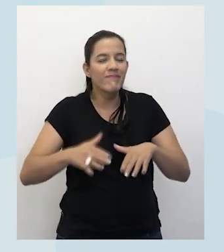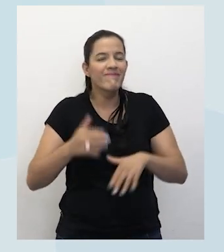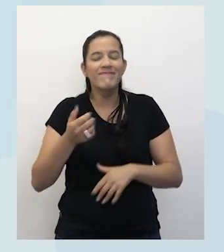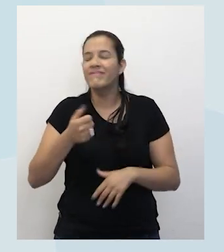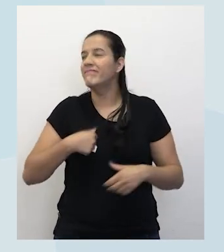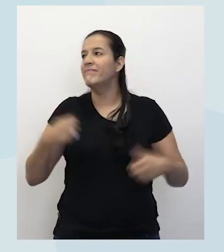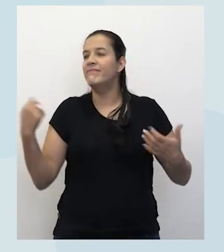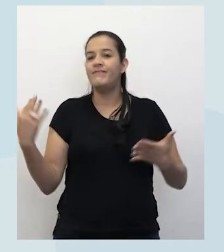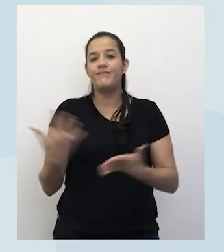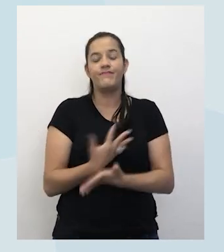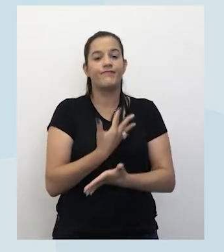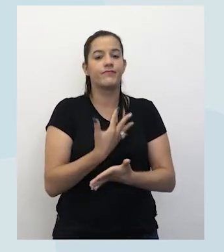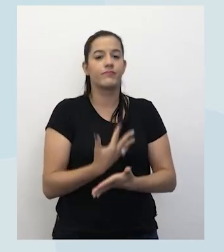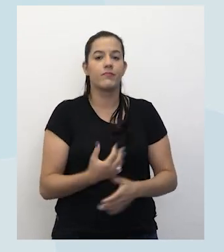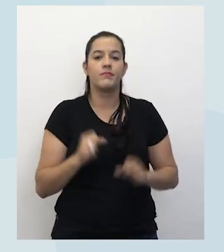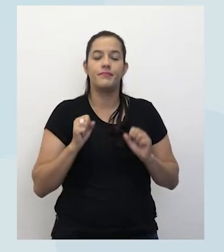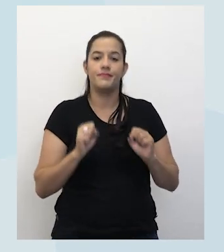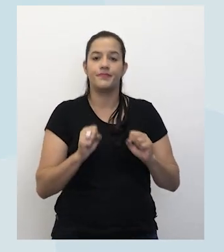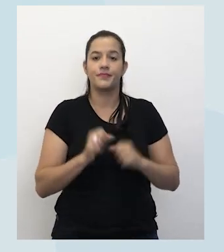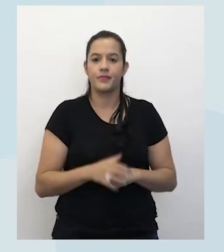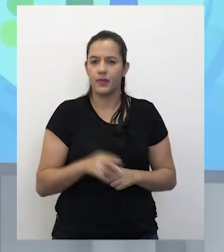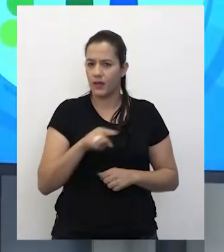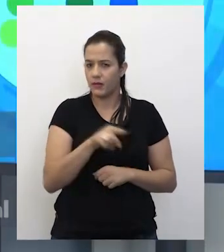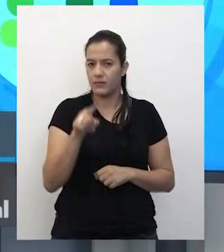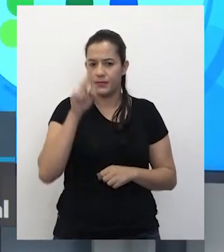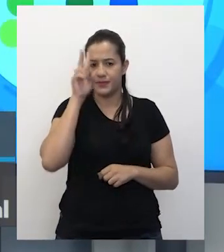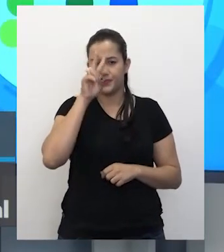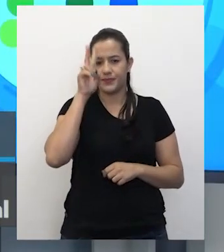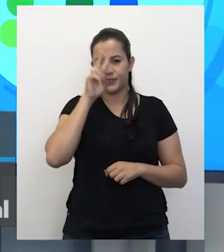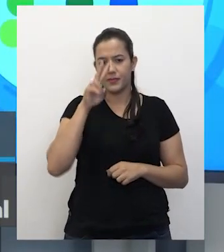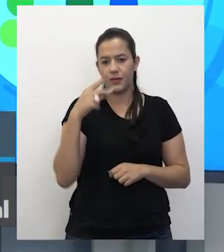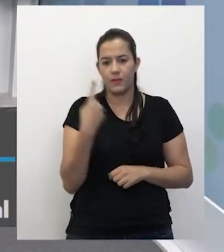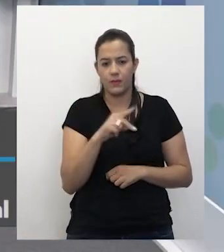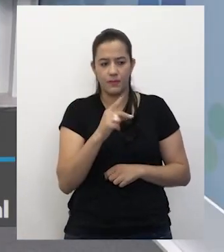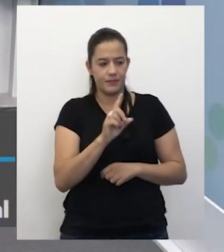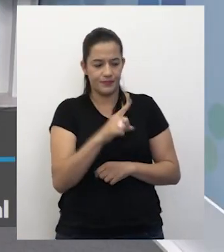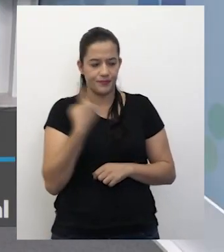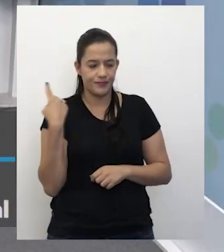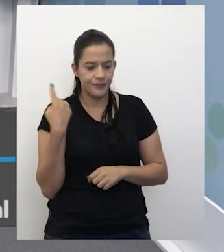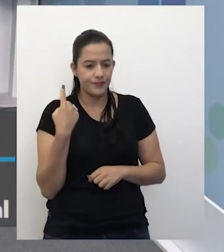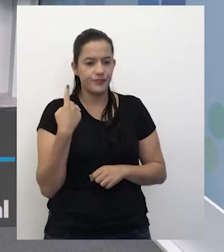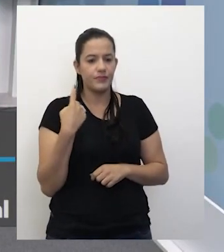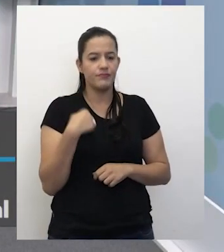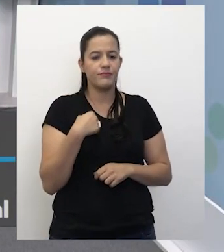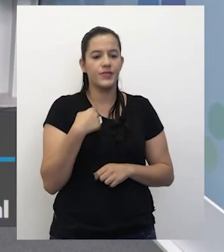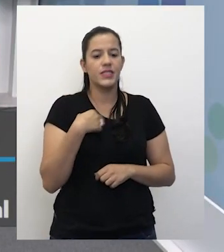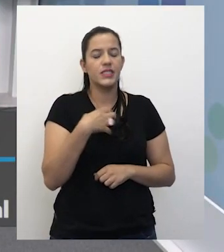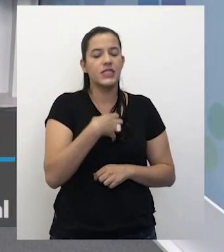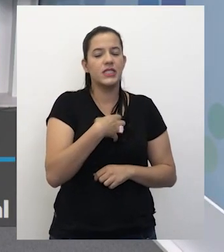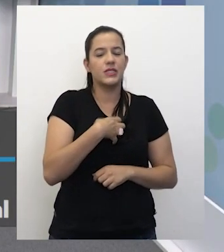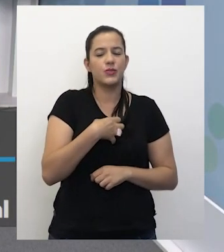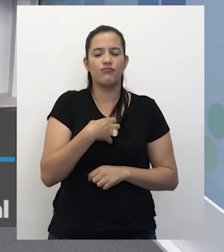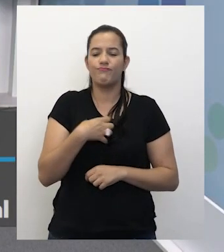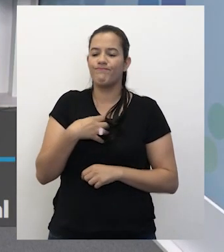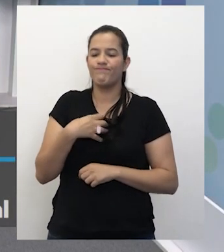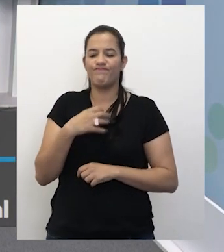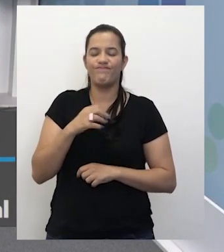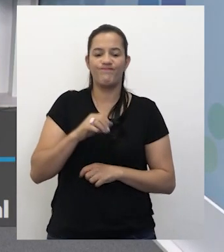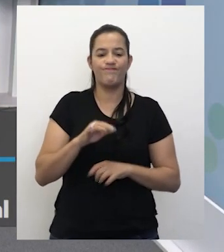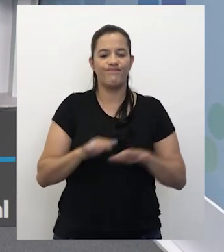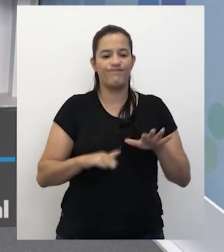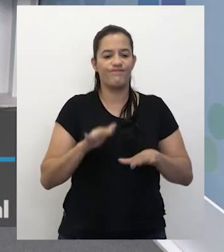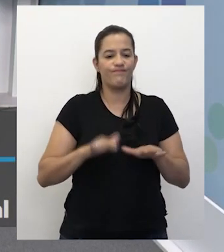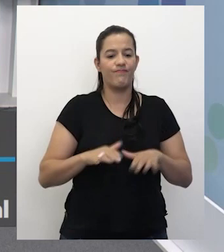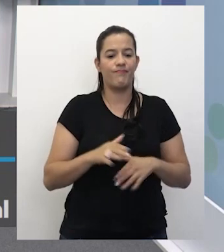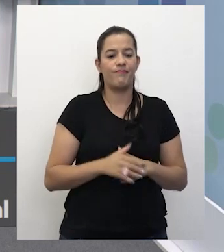que a gente se frustra? Você se lembra, meu amigo, da última vez que você se frustrou? Vamos ver. Quando eu